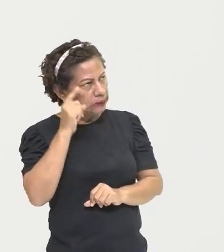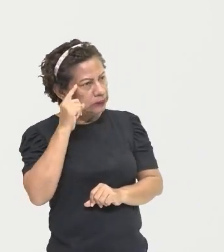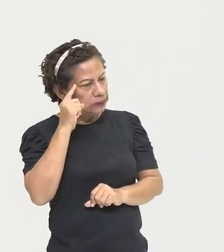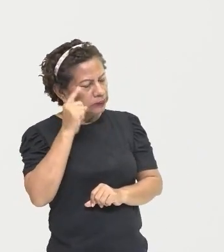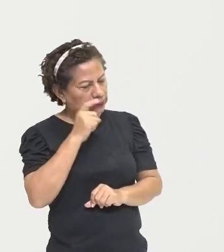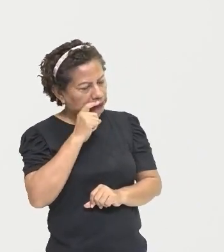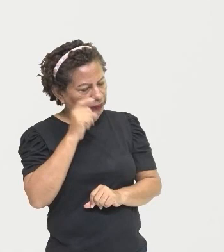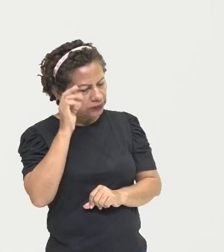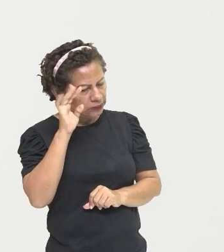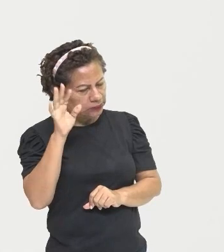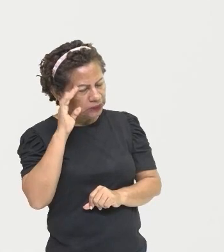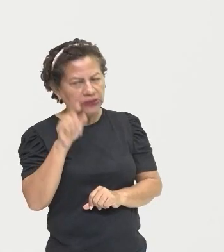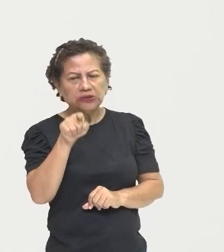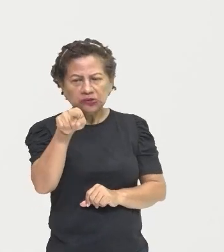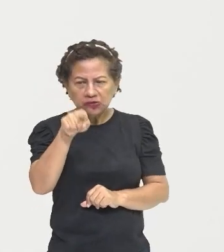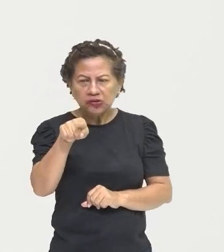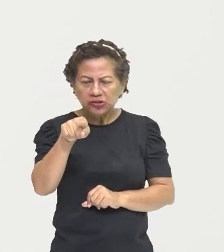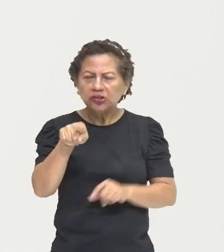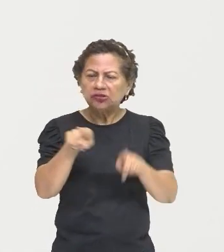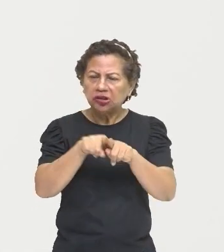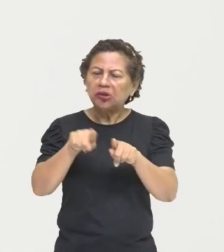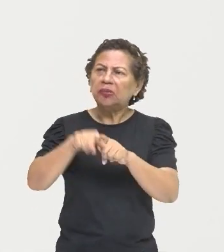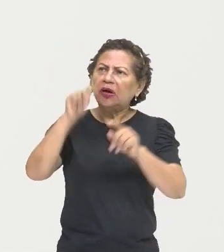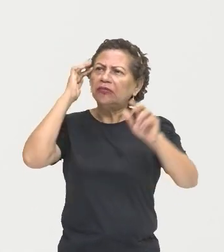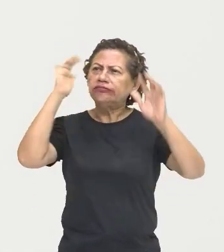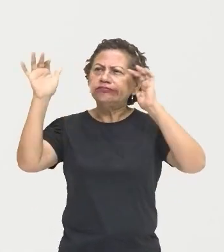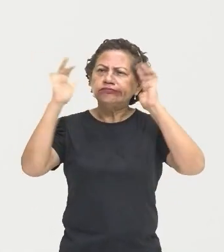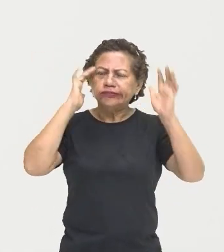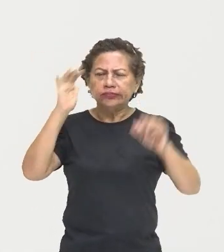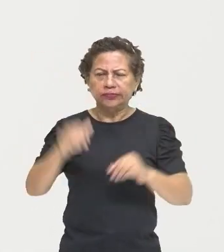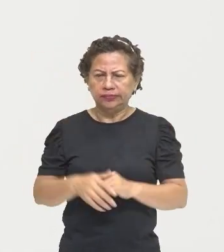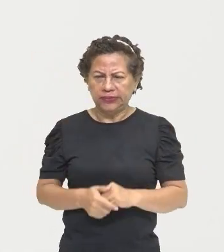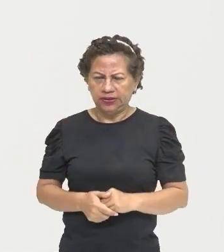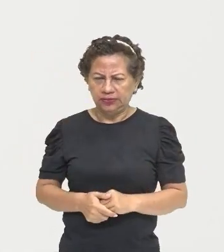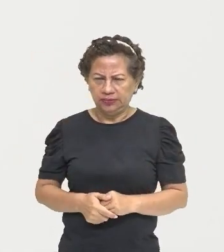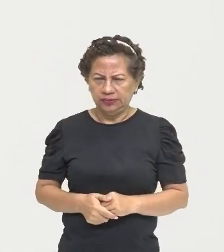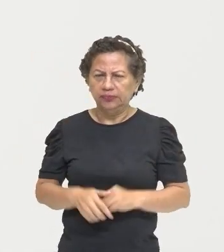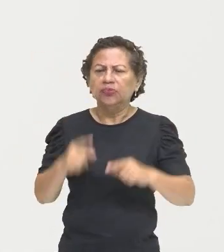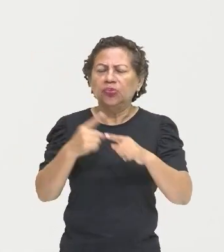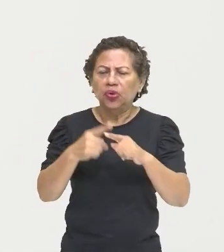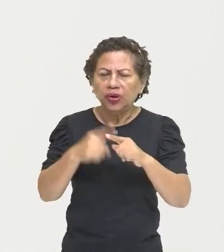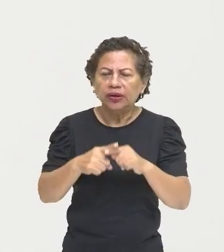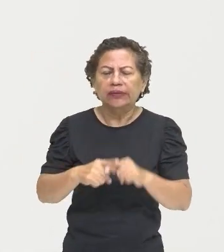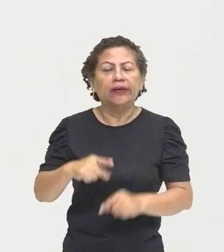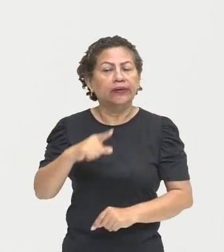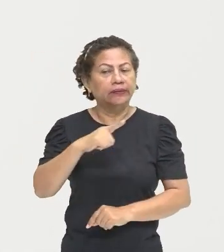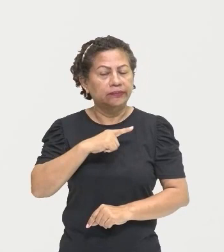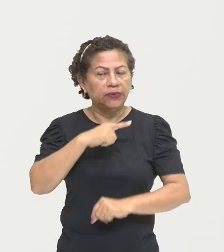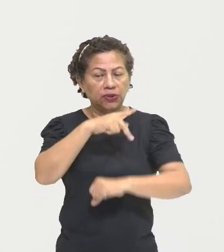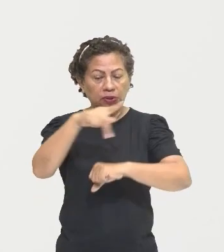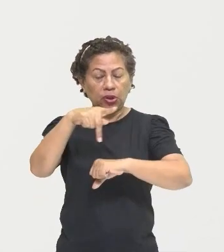que vocês façam, tá certo? Nós temos um país, vou repetir aqui, vou dizer a área,